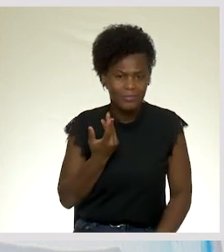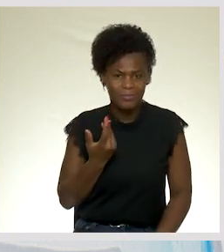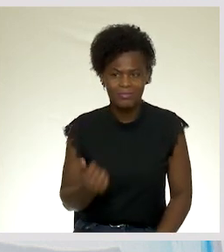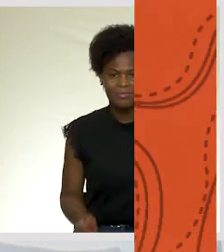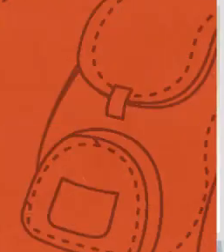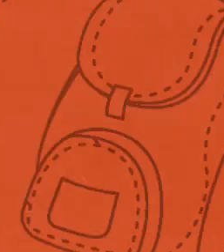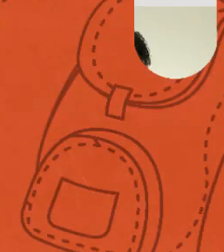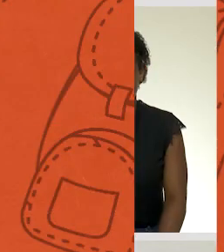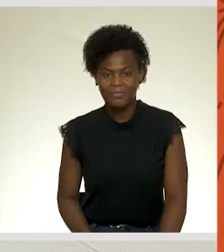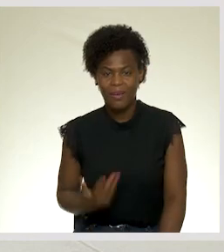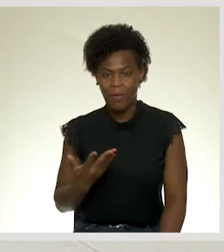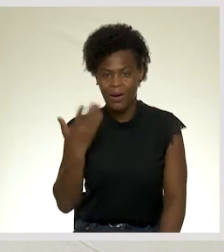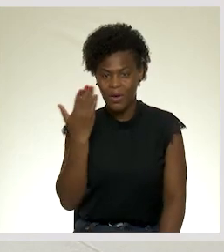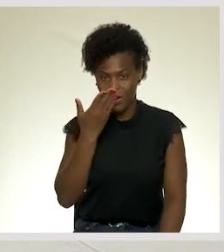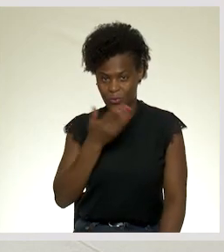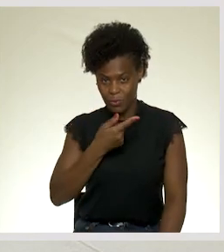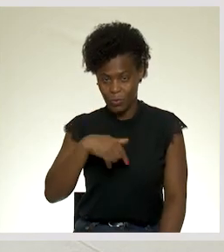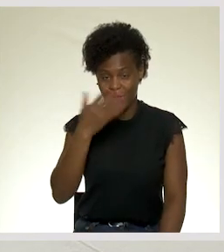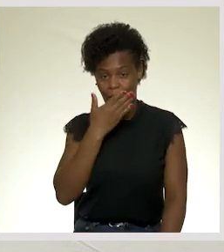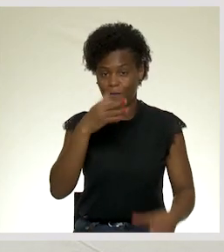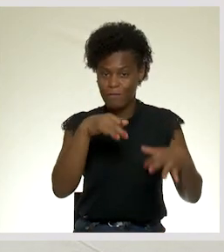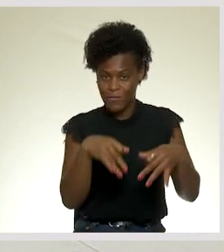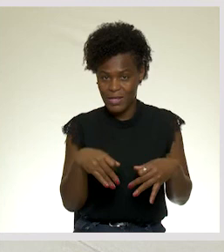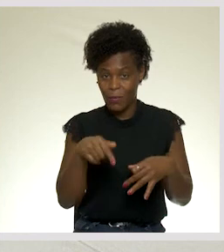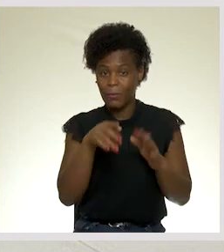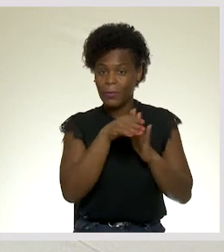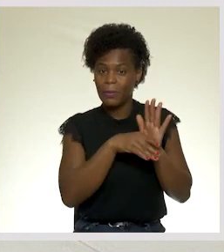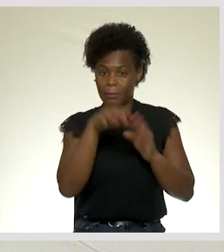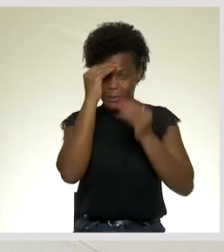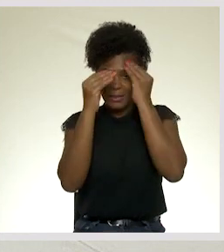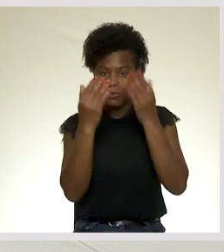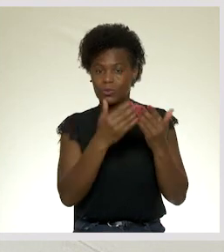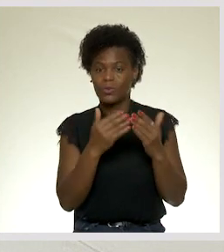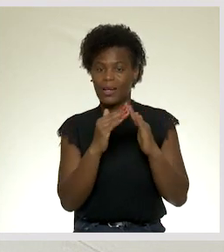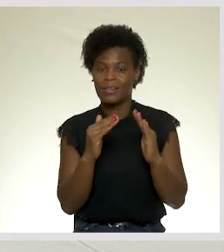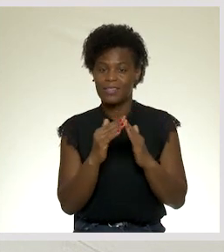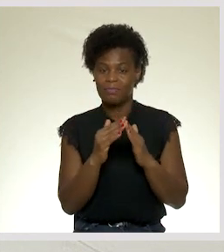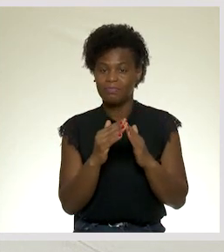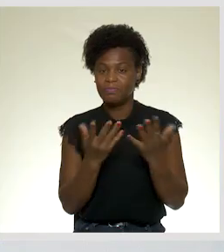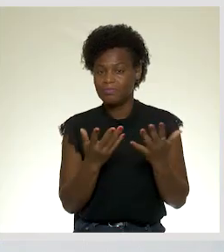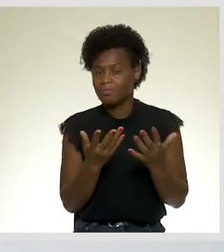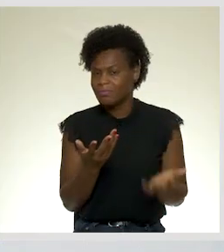indivíduos. Chegamos ao fim da nossa aula de hoje no programa Aprender e Estudar em